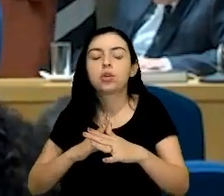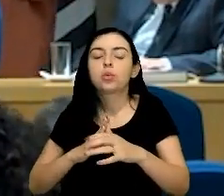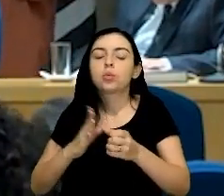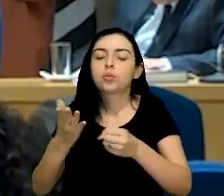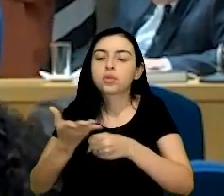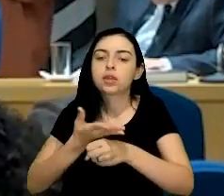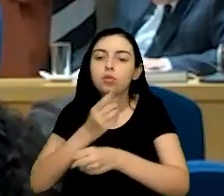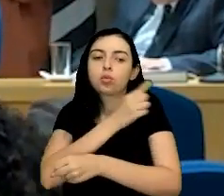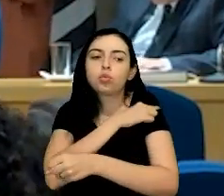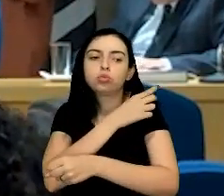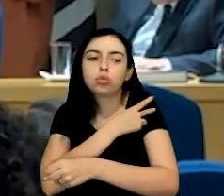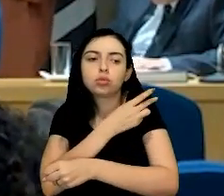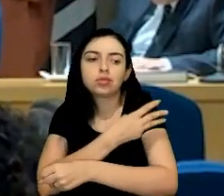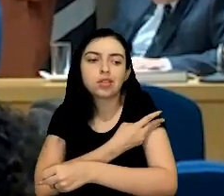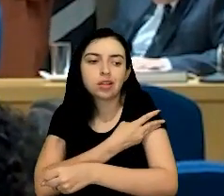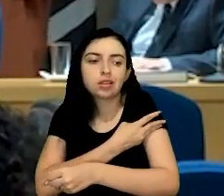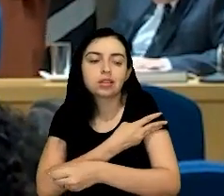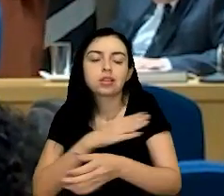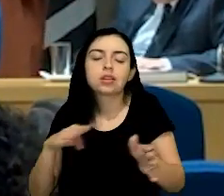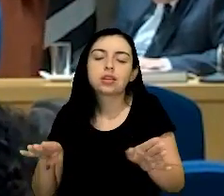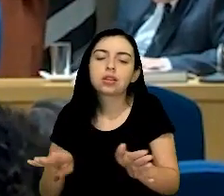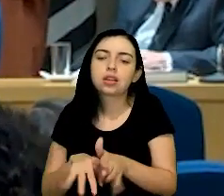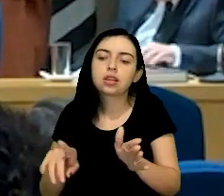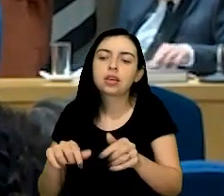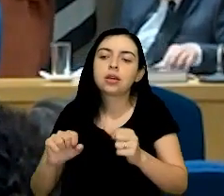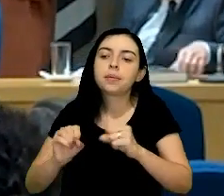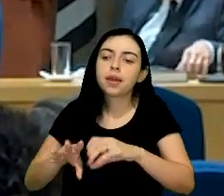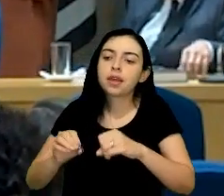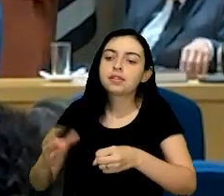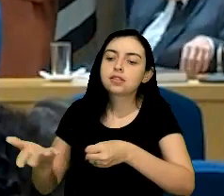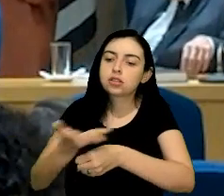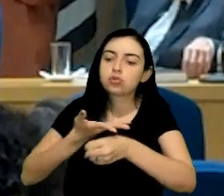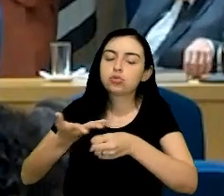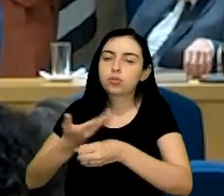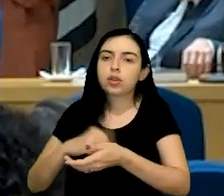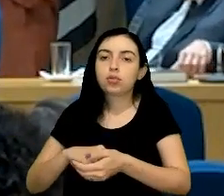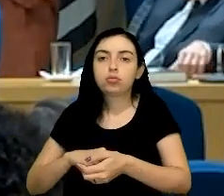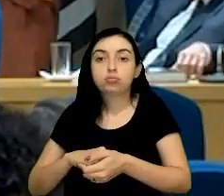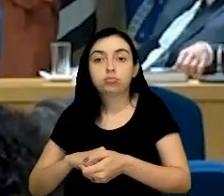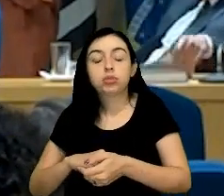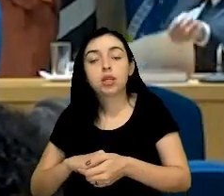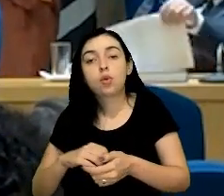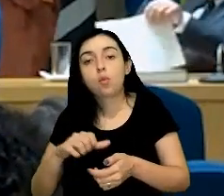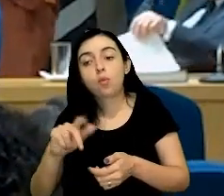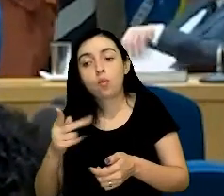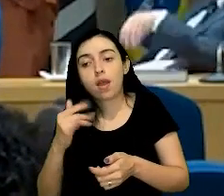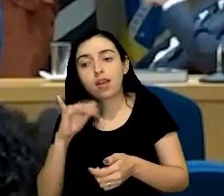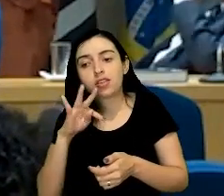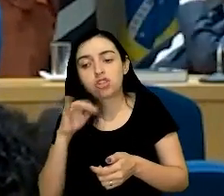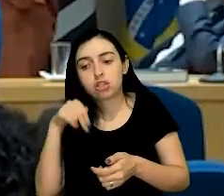fundamental e ensino superior, e isso tem muito a ver com os haitianos e com os venezuelanos.